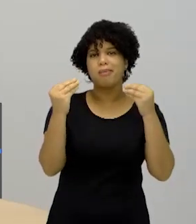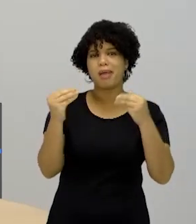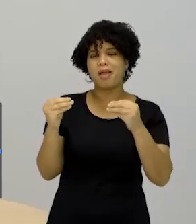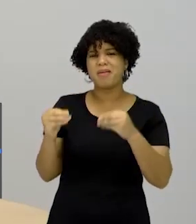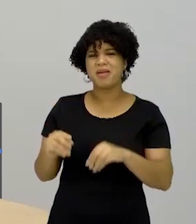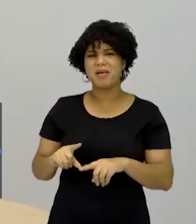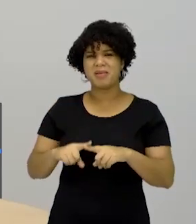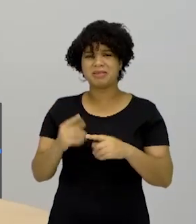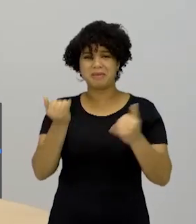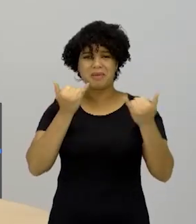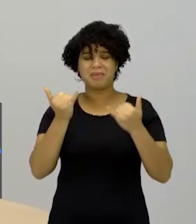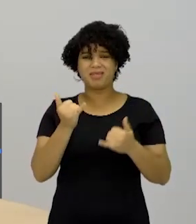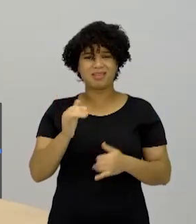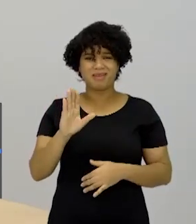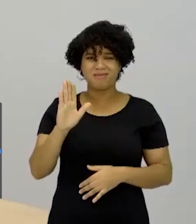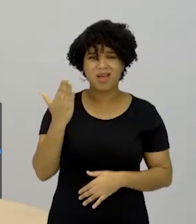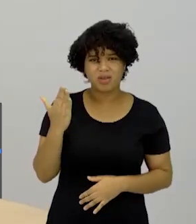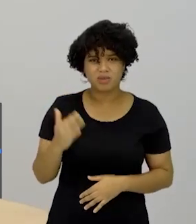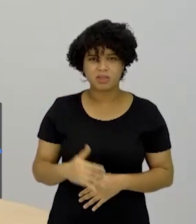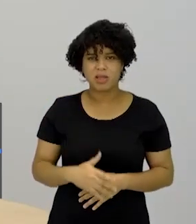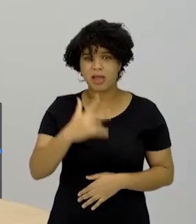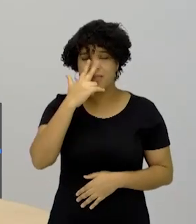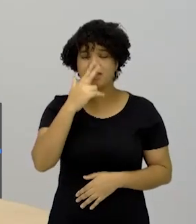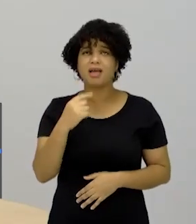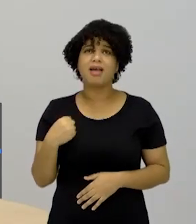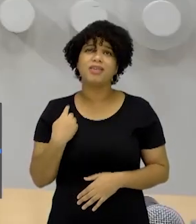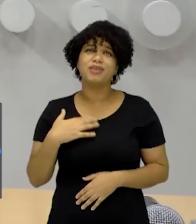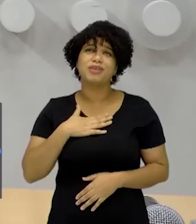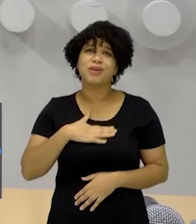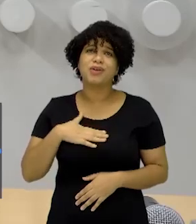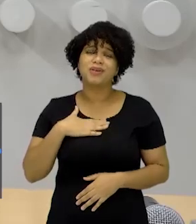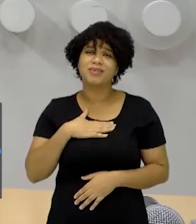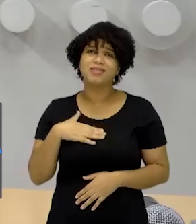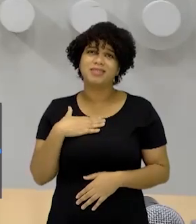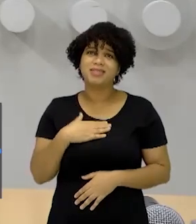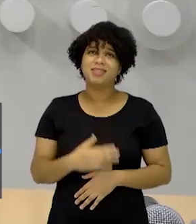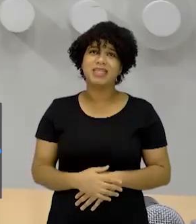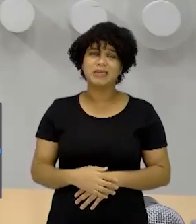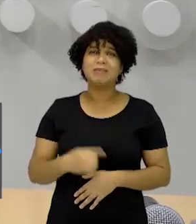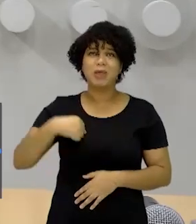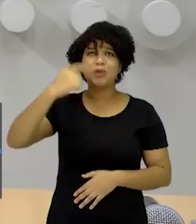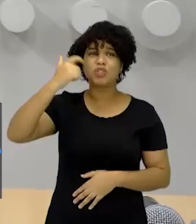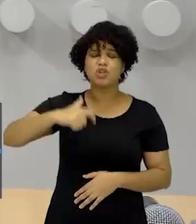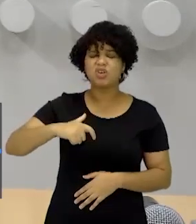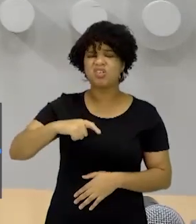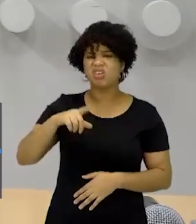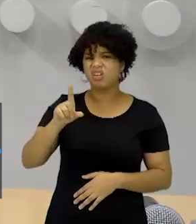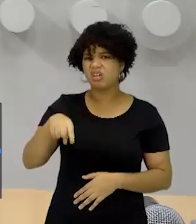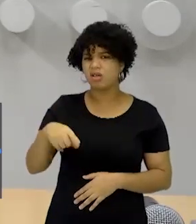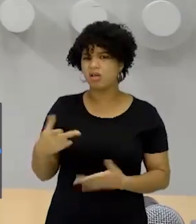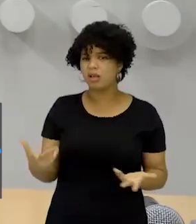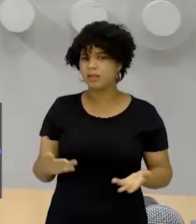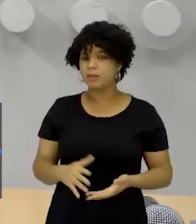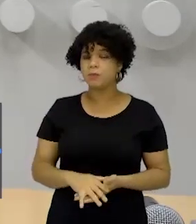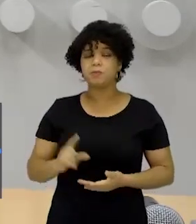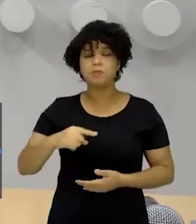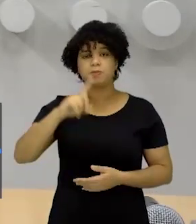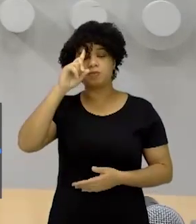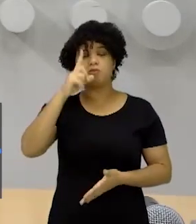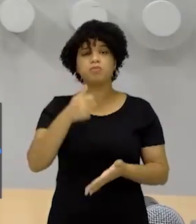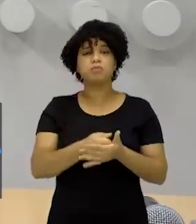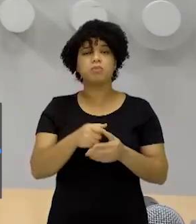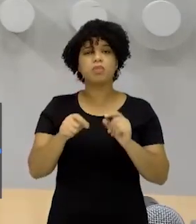acreditar que somos aquilo que gostamos de teclar. Decidir, então, por afastar-se desse